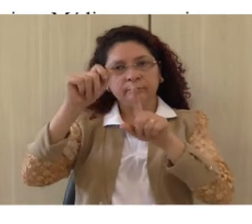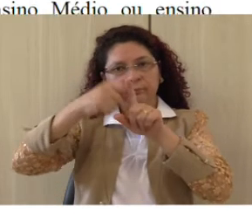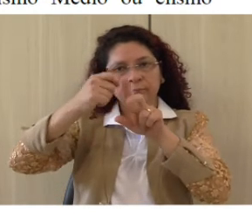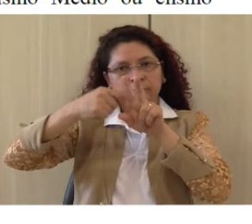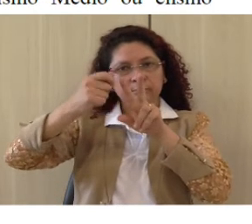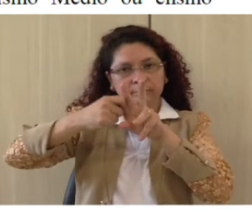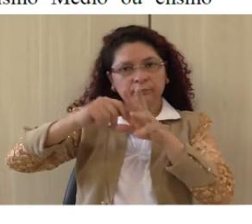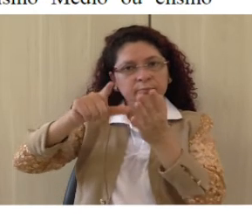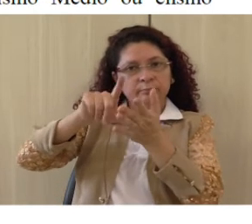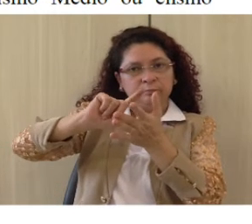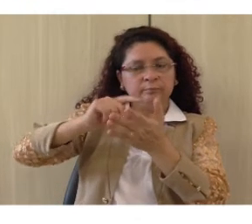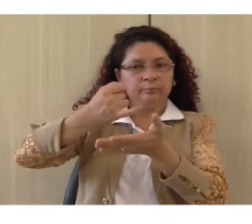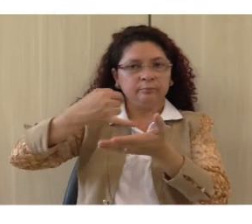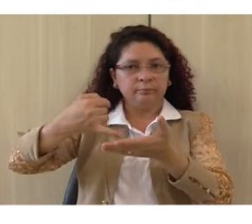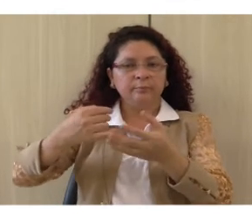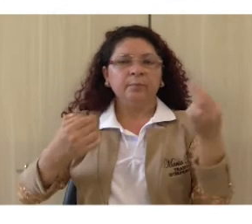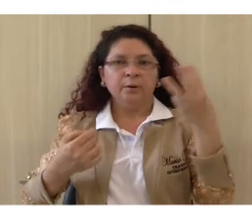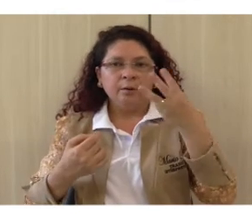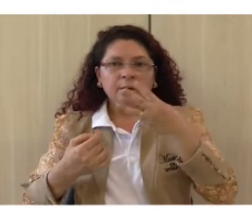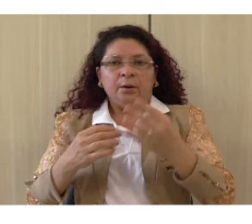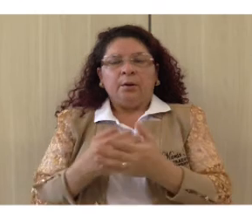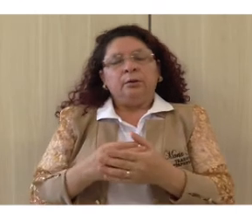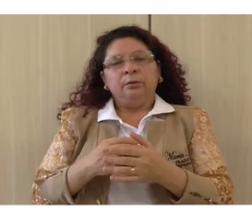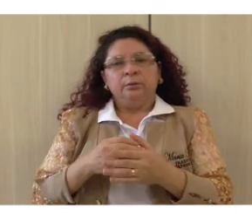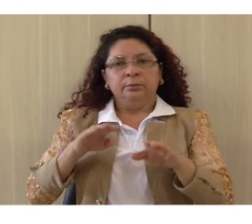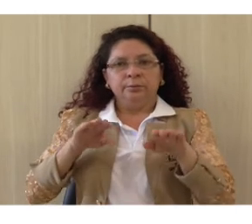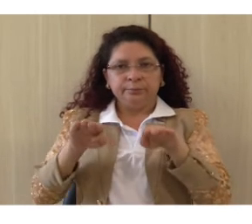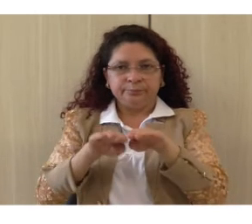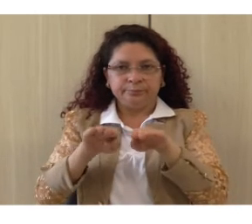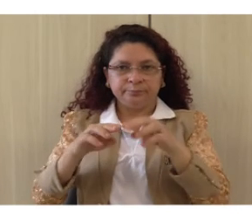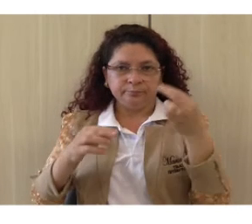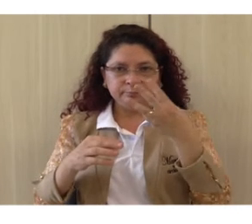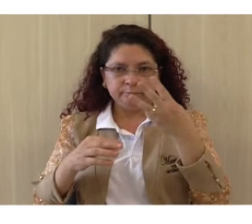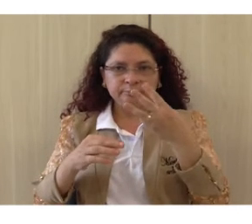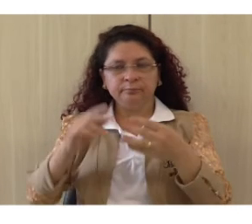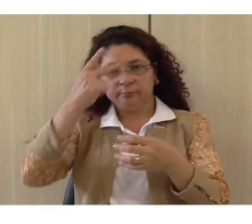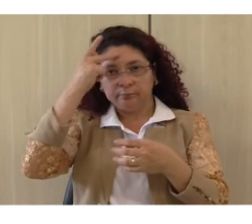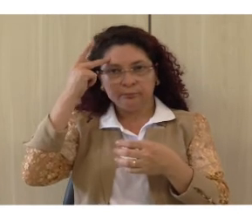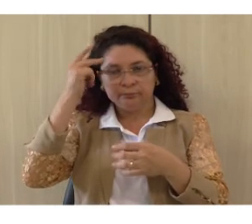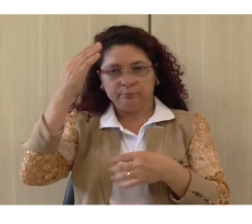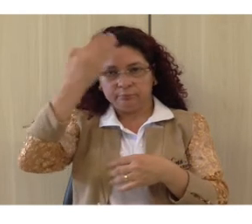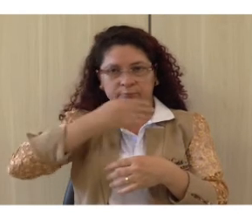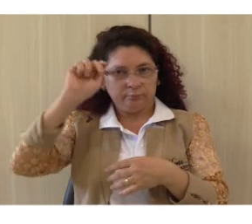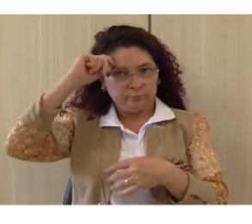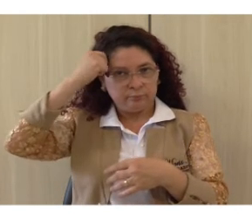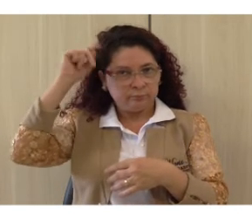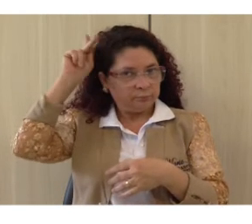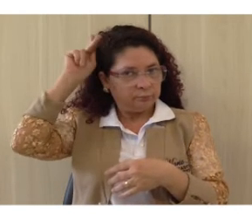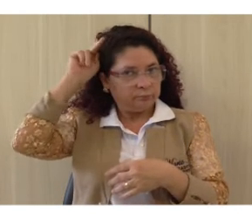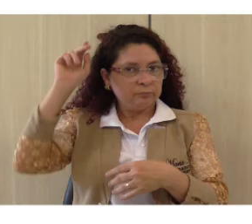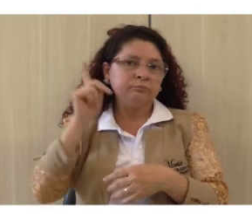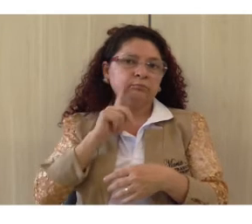anteriores à inscrição. Terceiro, modalidade de concorrência L3, candidato autodeclarado preto, pardo